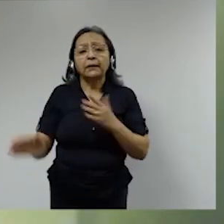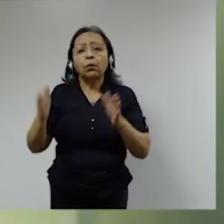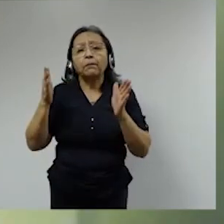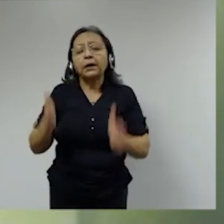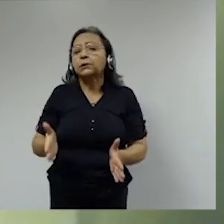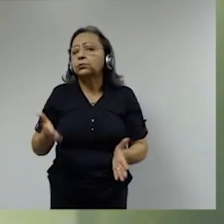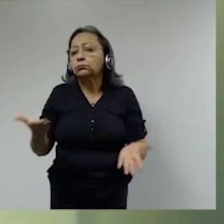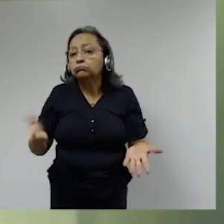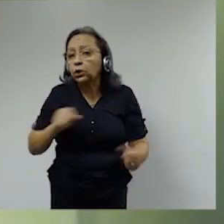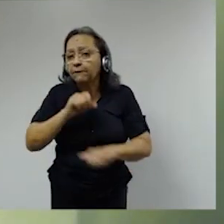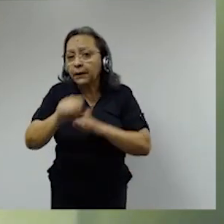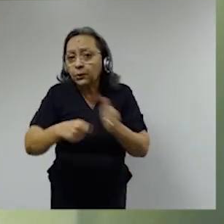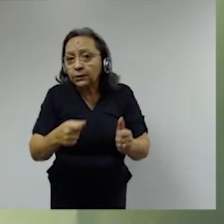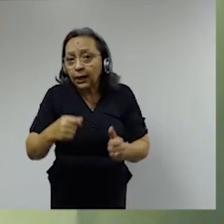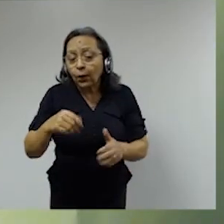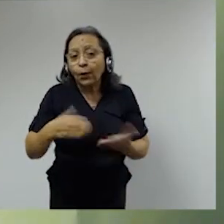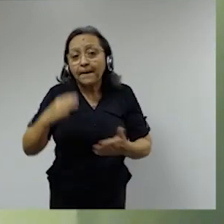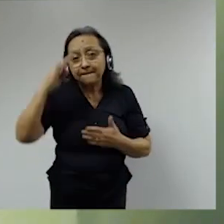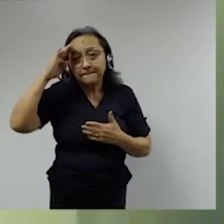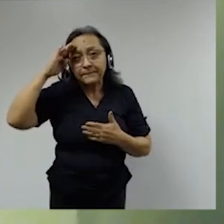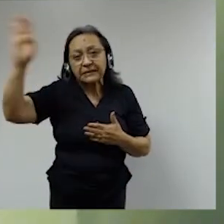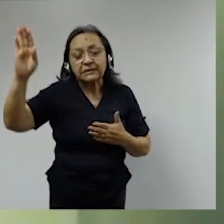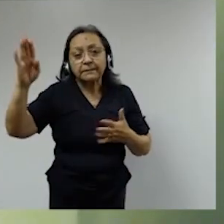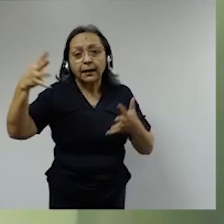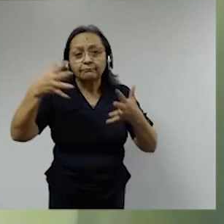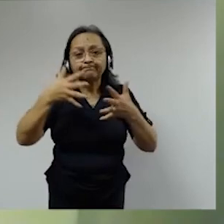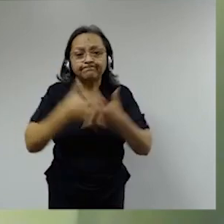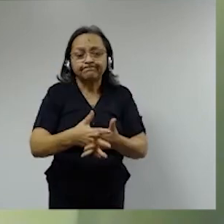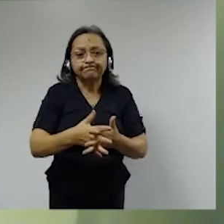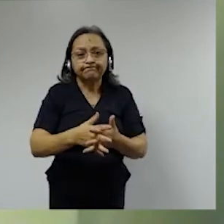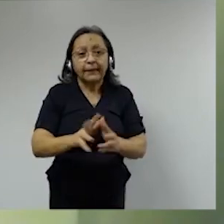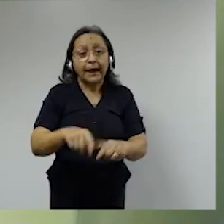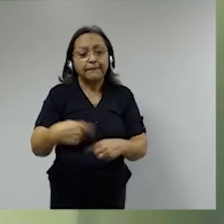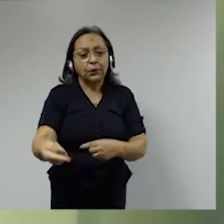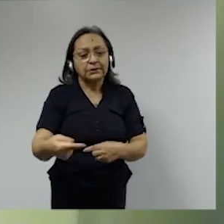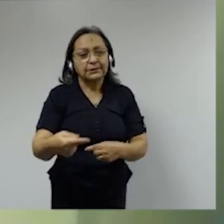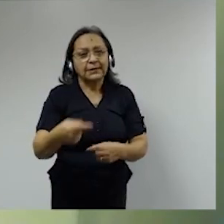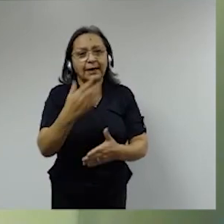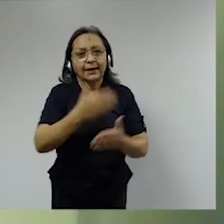os principais reflexos após isso?